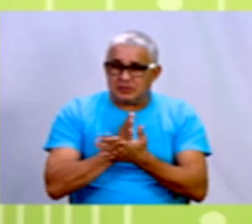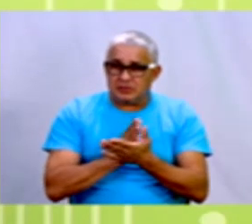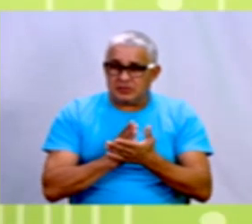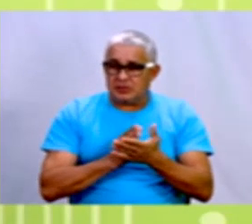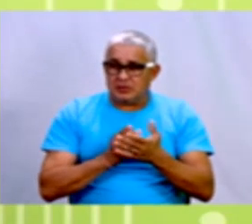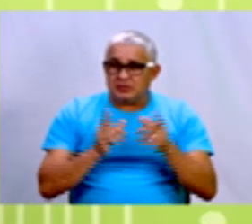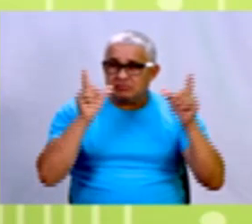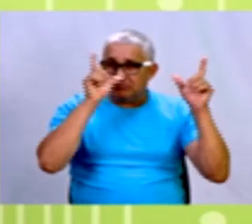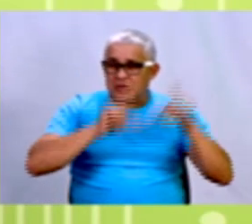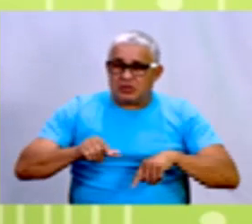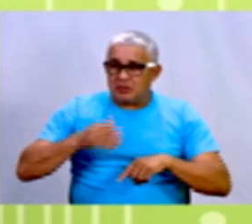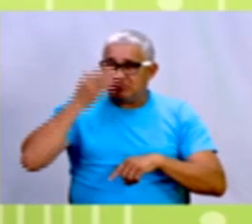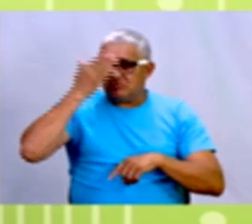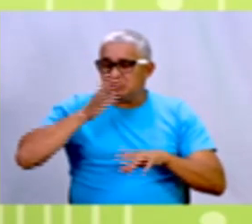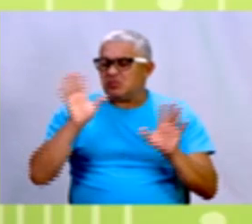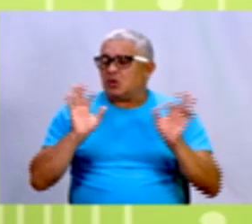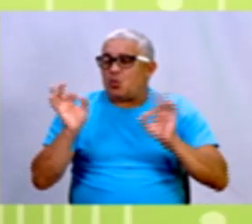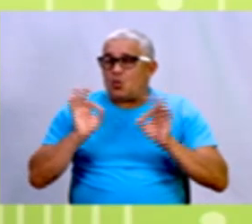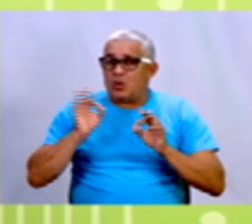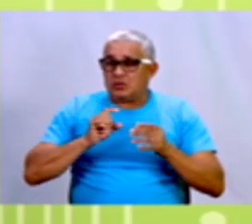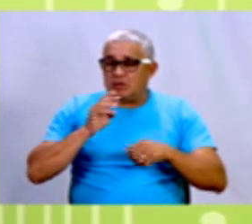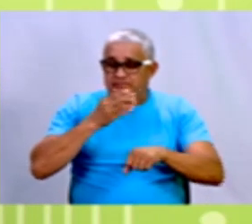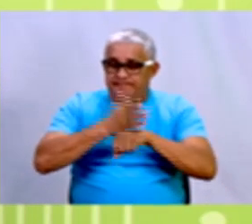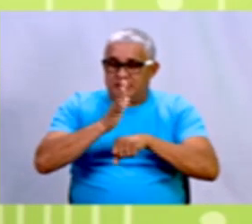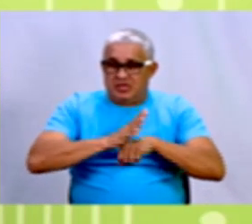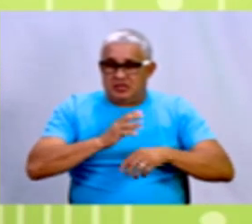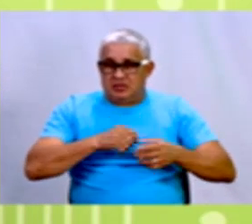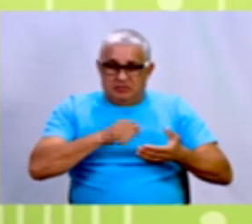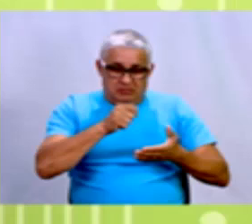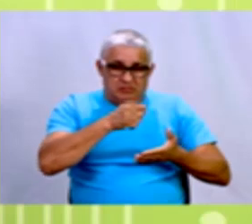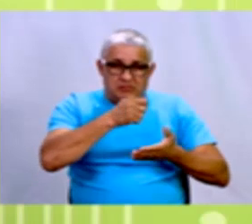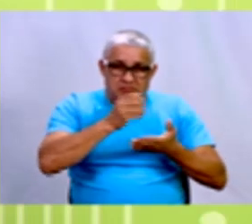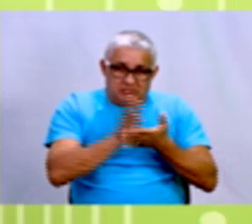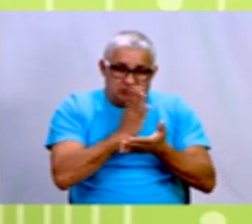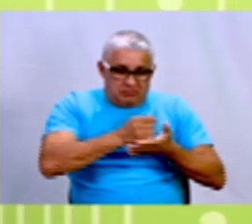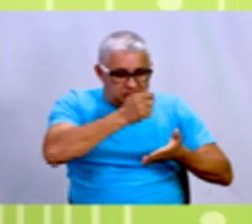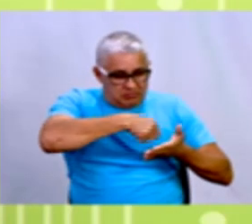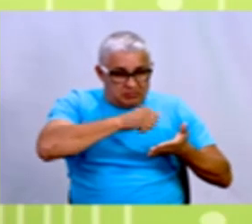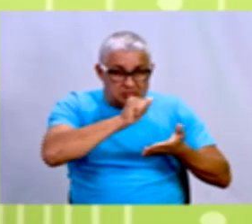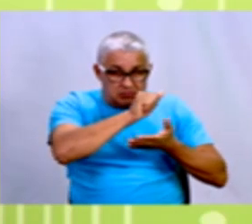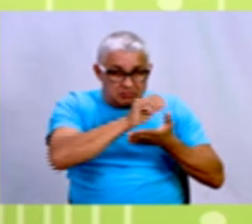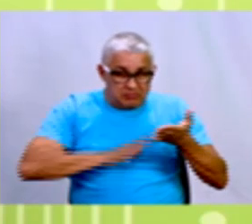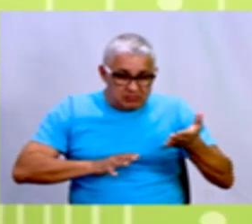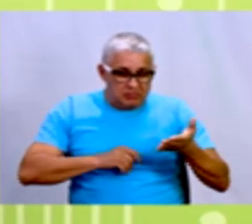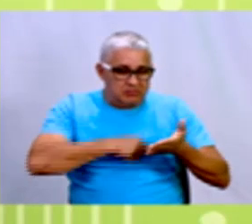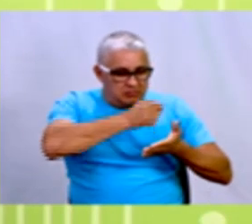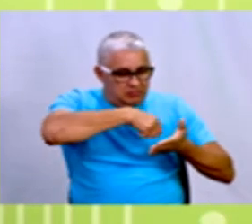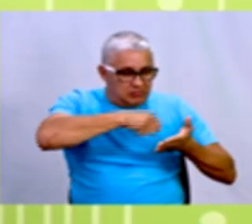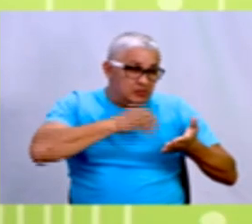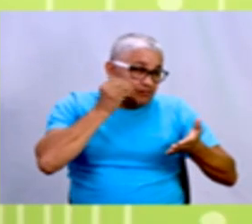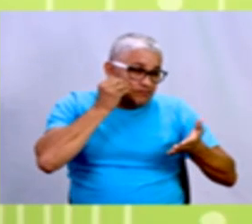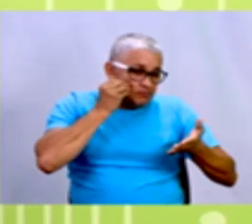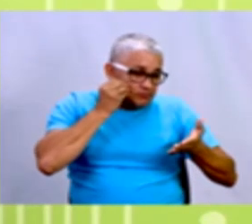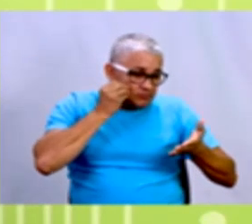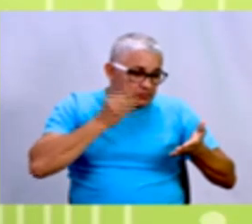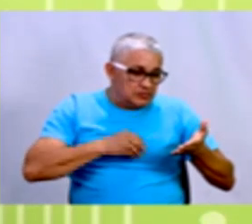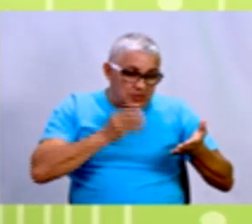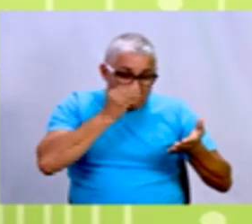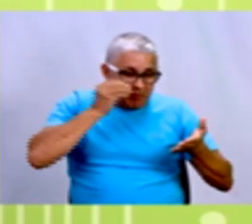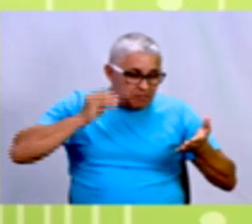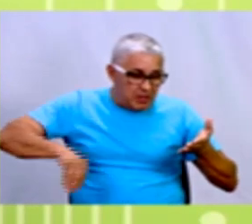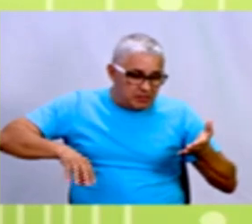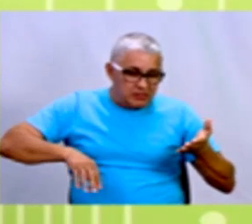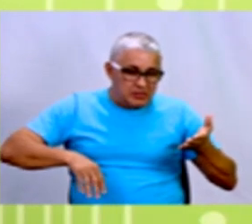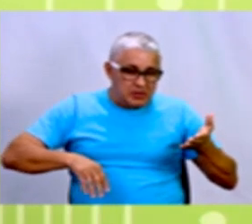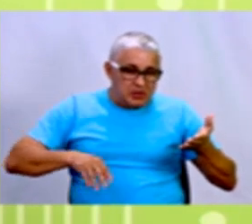a slide, não vou olhar nada, eu vou pegar o exercício que está aqui no caderno de atividade e vou tentar resolver. Sem olhar atrás do livro também,